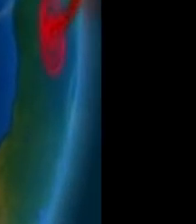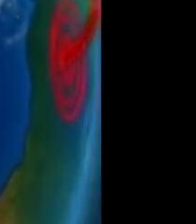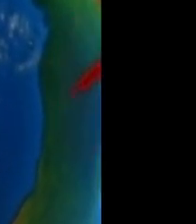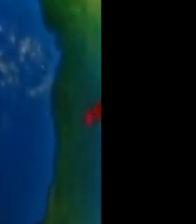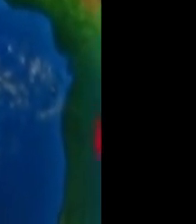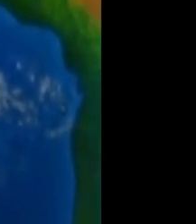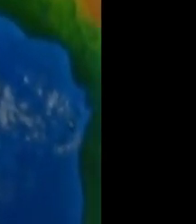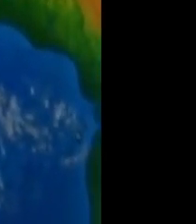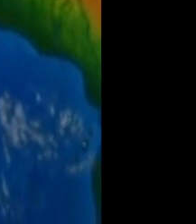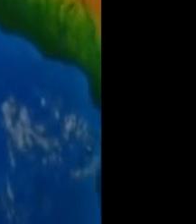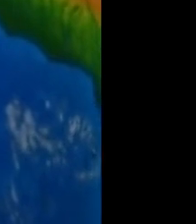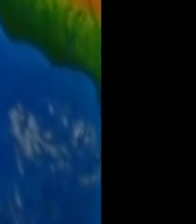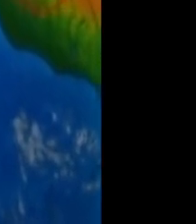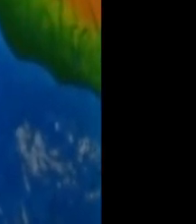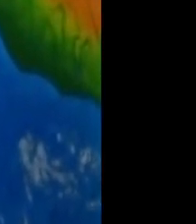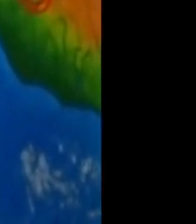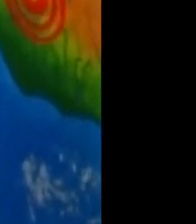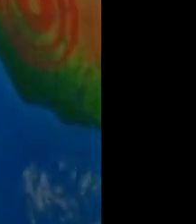Música